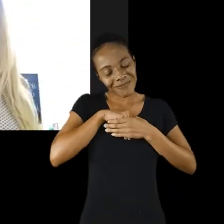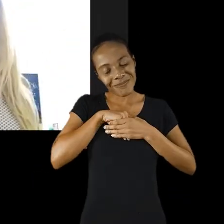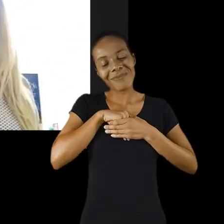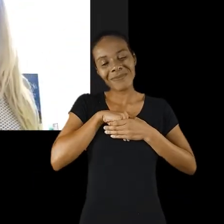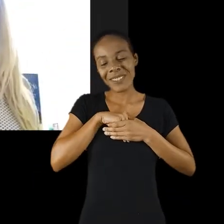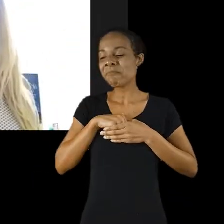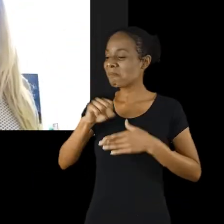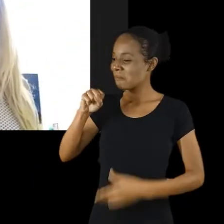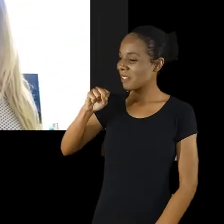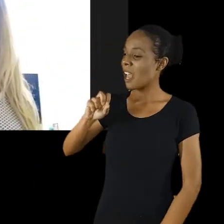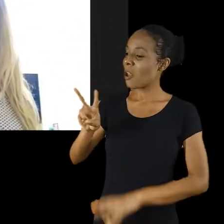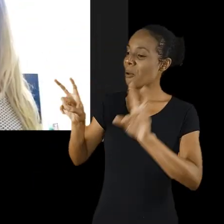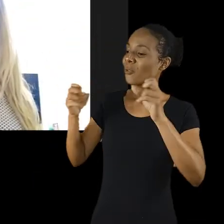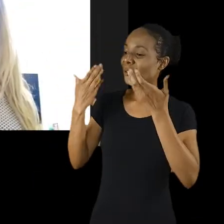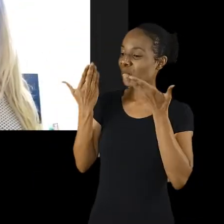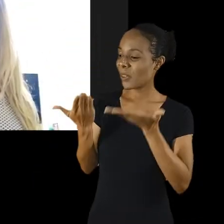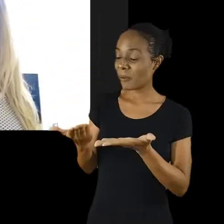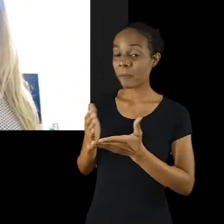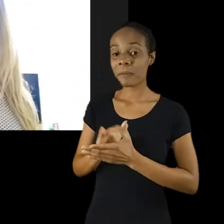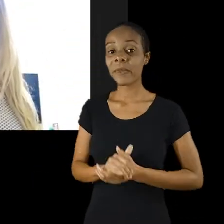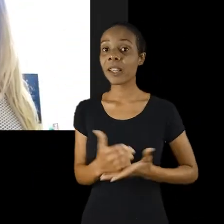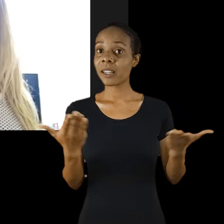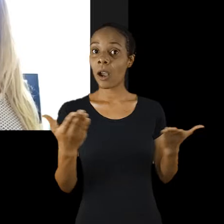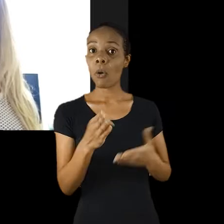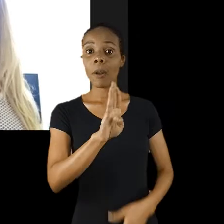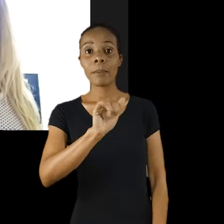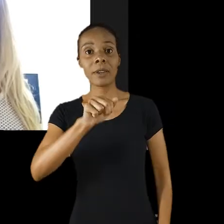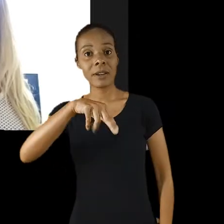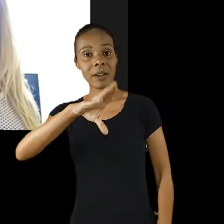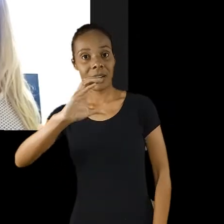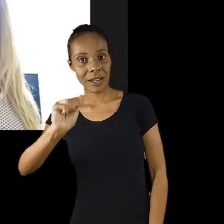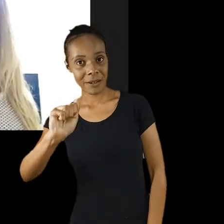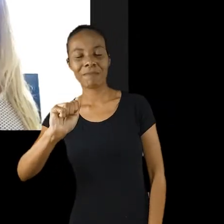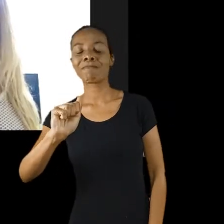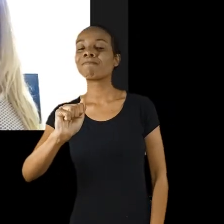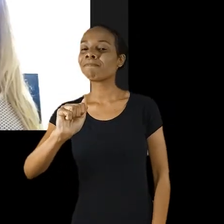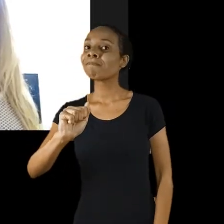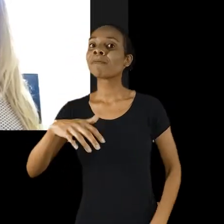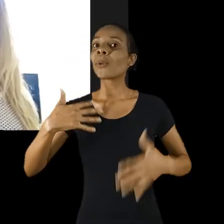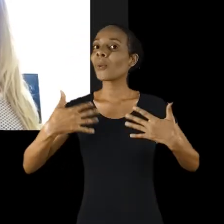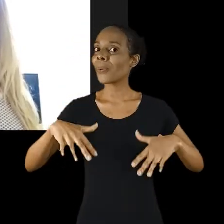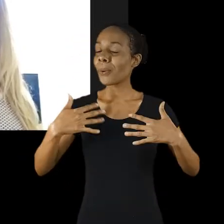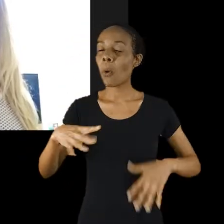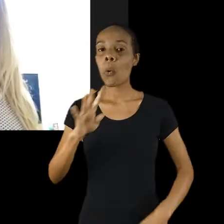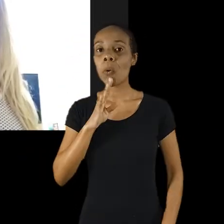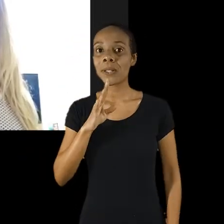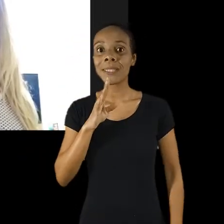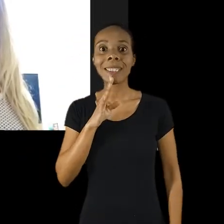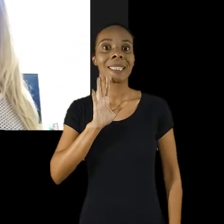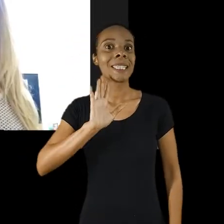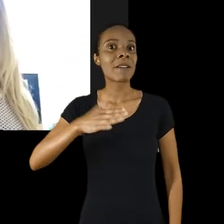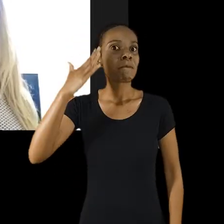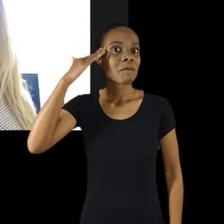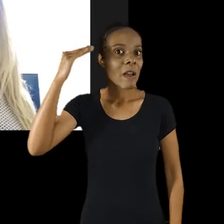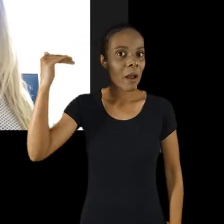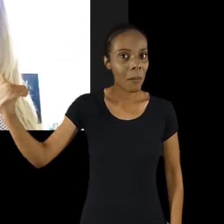isso. E agora com vocês, Bianca Manicongo, muito conhecida e